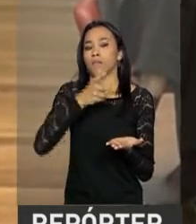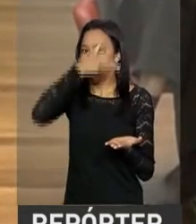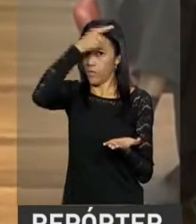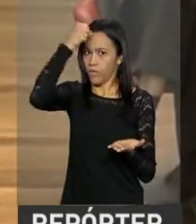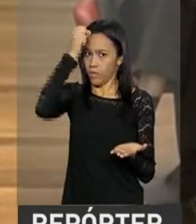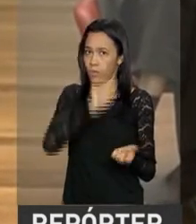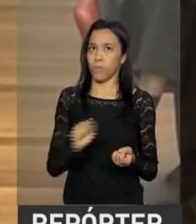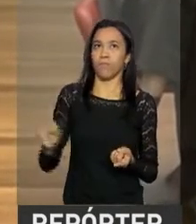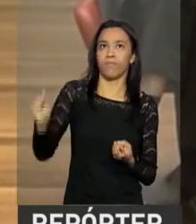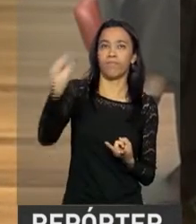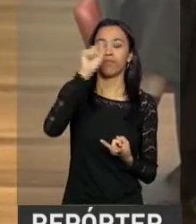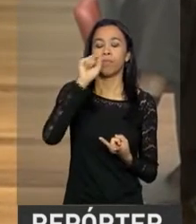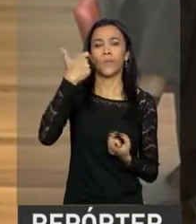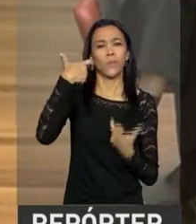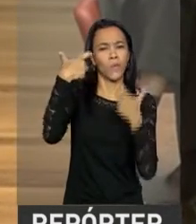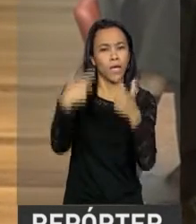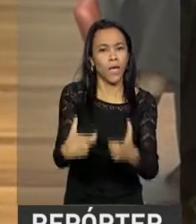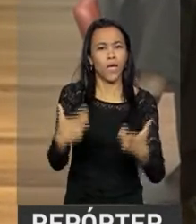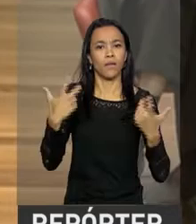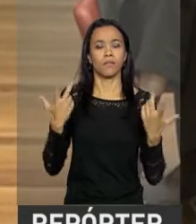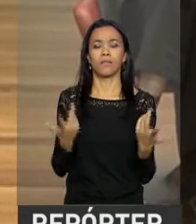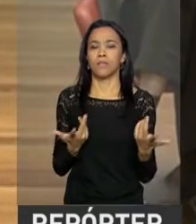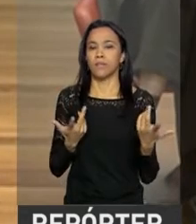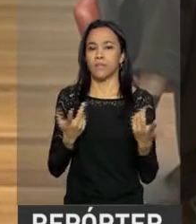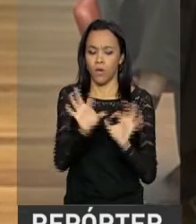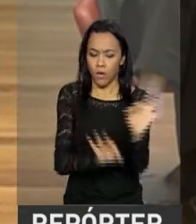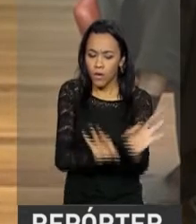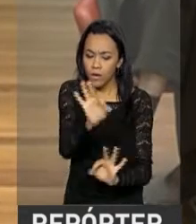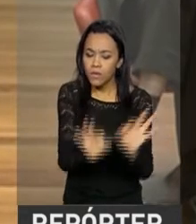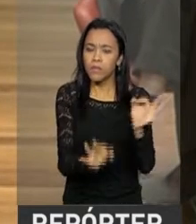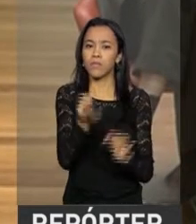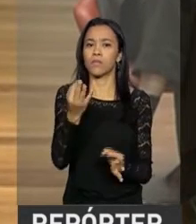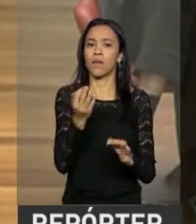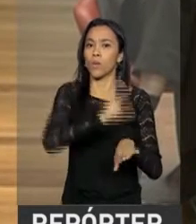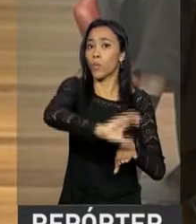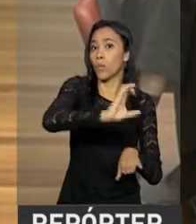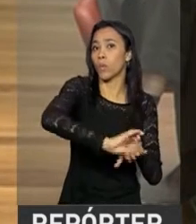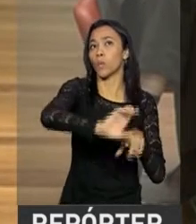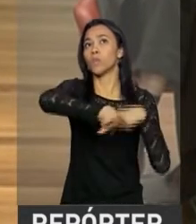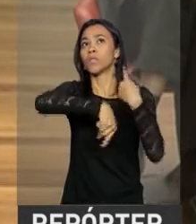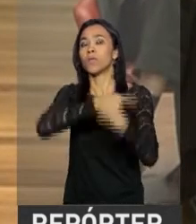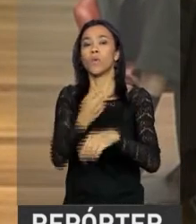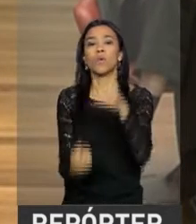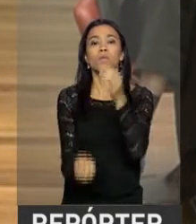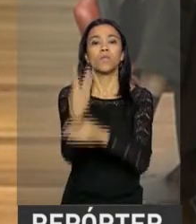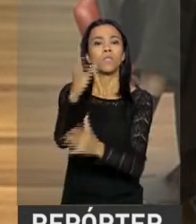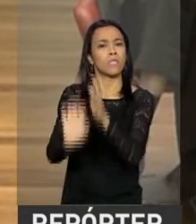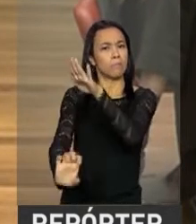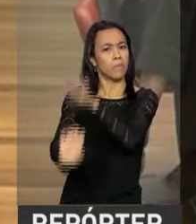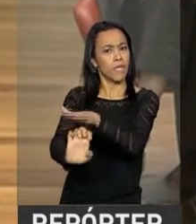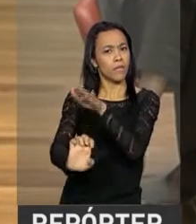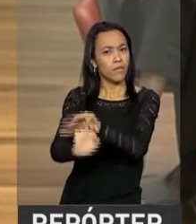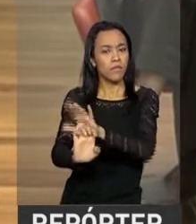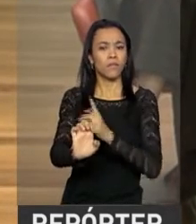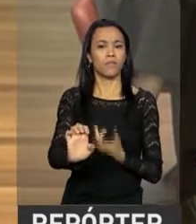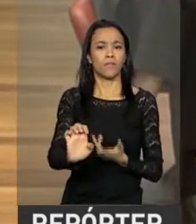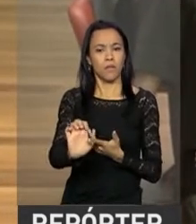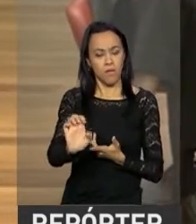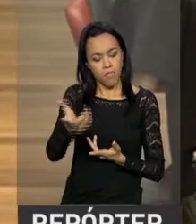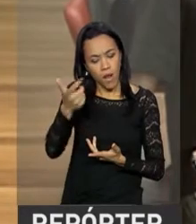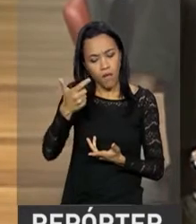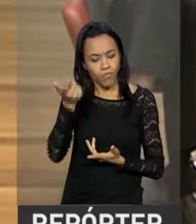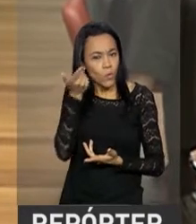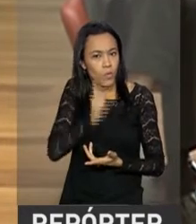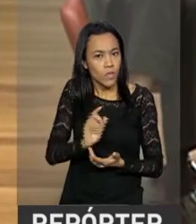11 local não é pra montar e eu pra fazer os cursos depois para montar as strata pips é o lugar para desenvolver sua